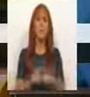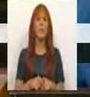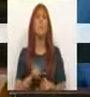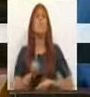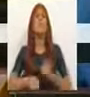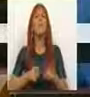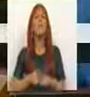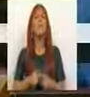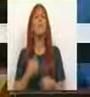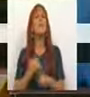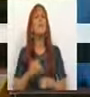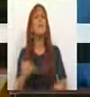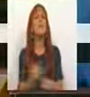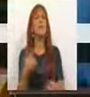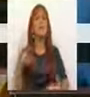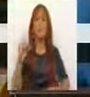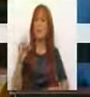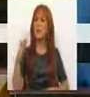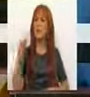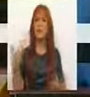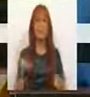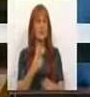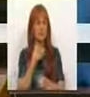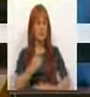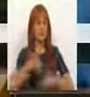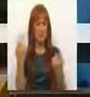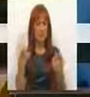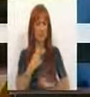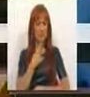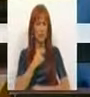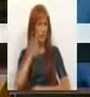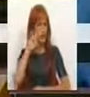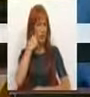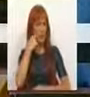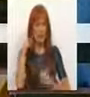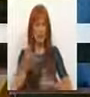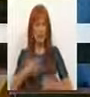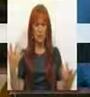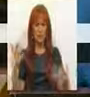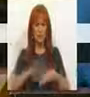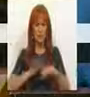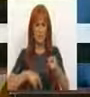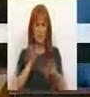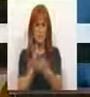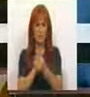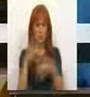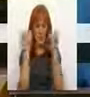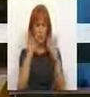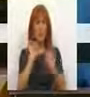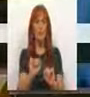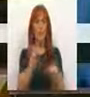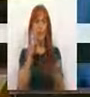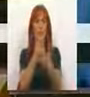que realmente motiva o Partido Comunista a manifestar esta enorme desconfiança em relação ao processo de autonomia